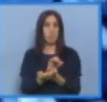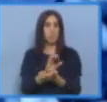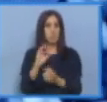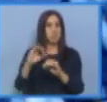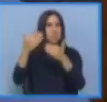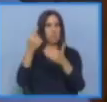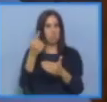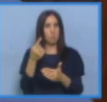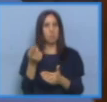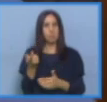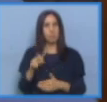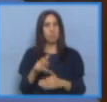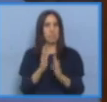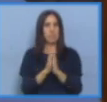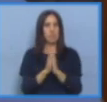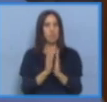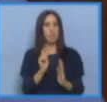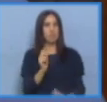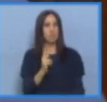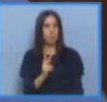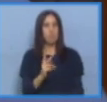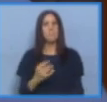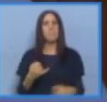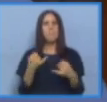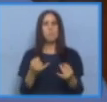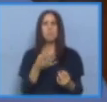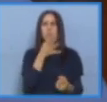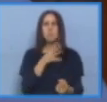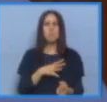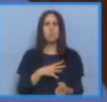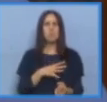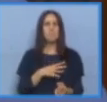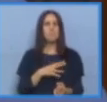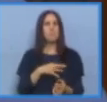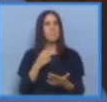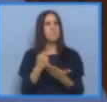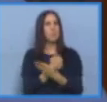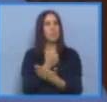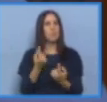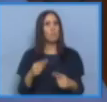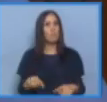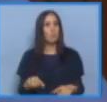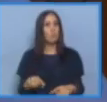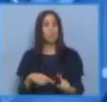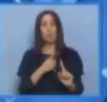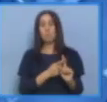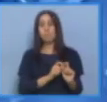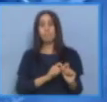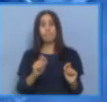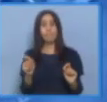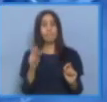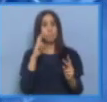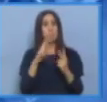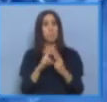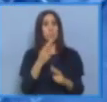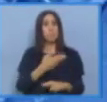que teve lugar na Igreja Evangélica. E o Presidente ele dizia, é pena ser só isto. Durante um ano todo, encontrarmos